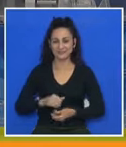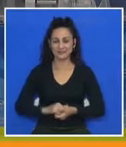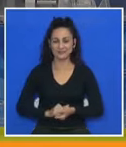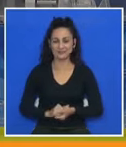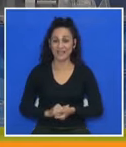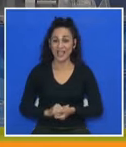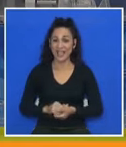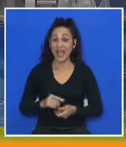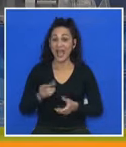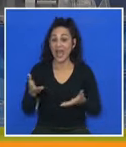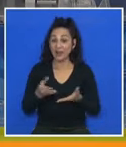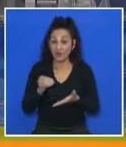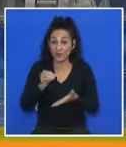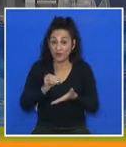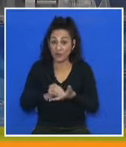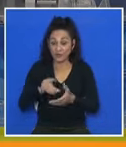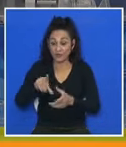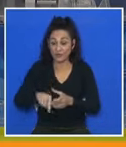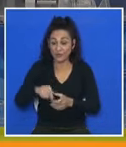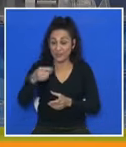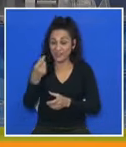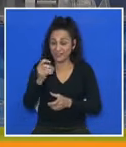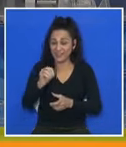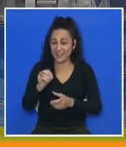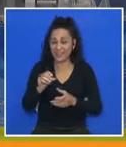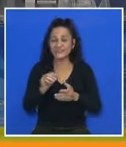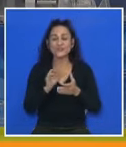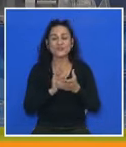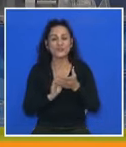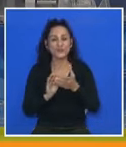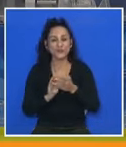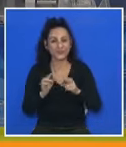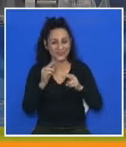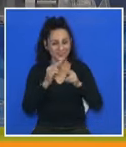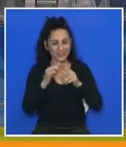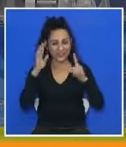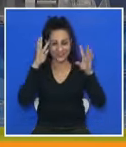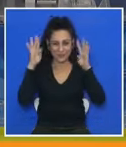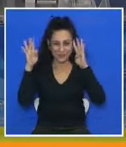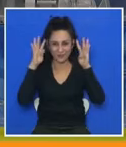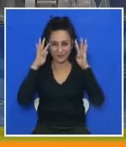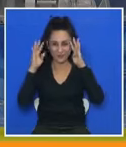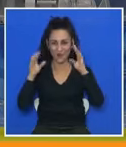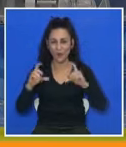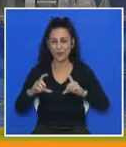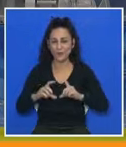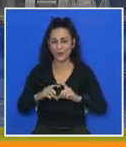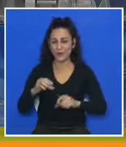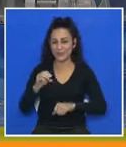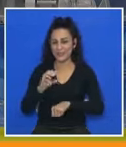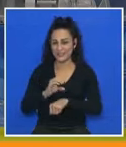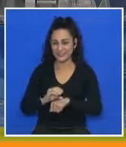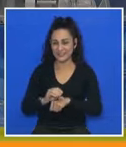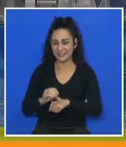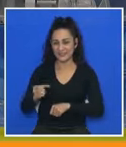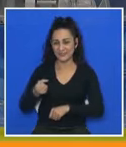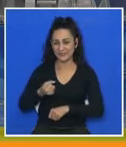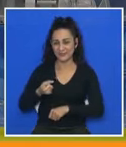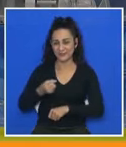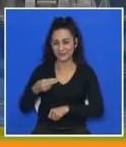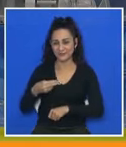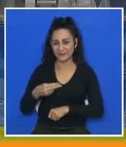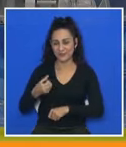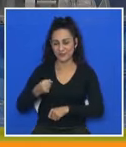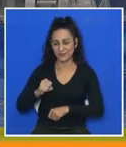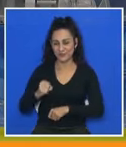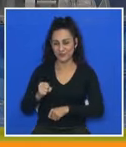06. Agora, faltam 10 números. Loterias Caixa, já pensou? Bola cinza, número 28.